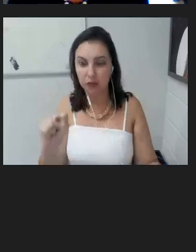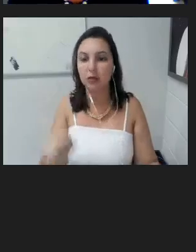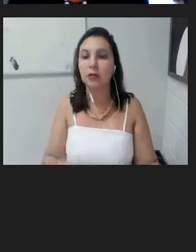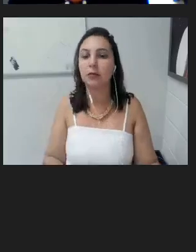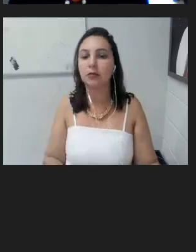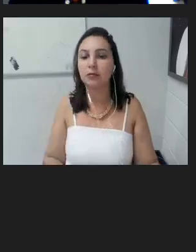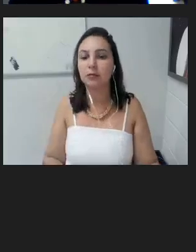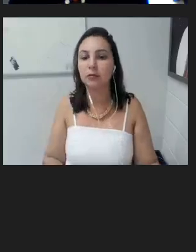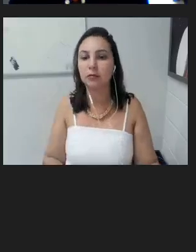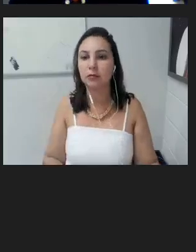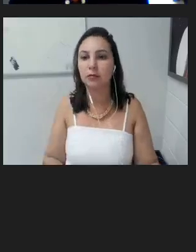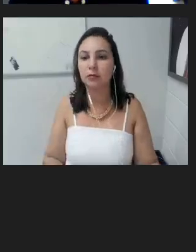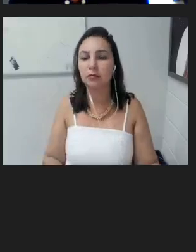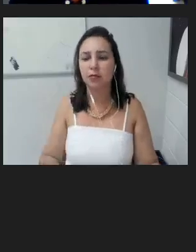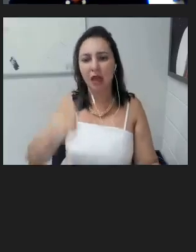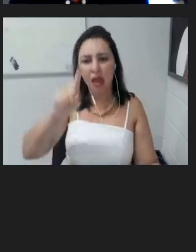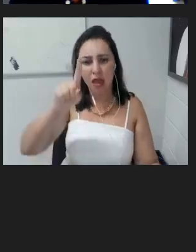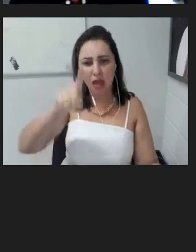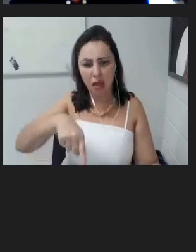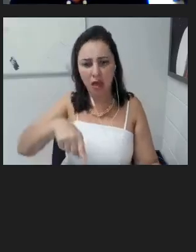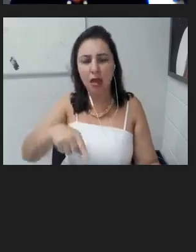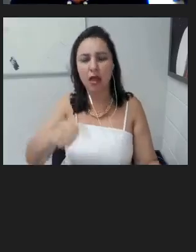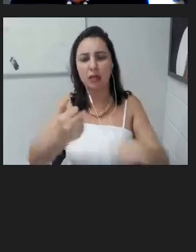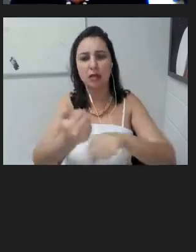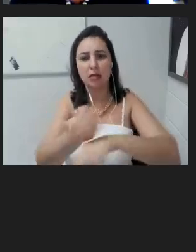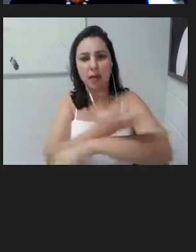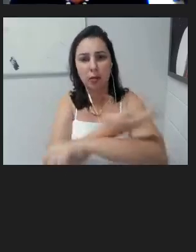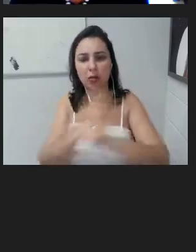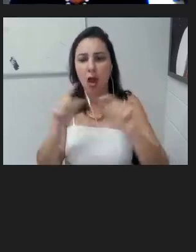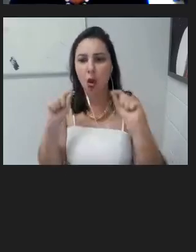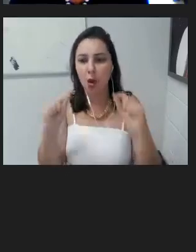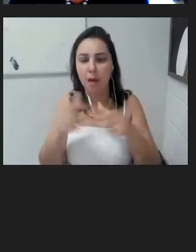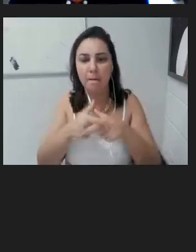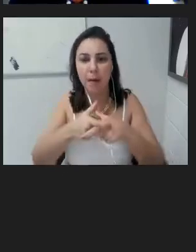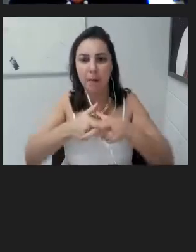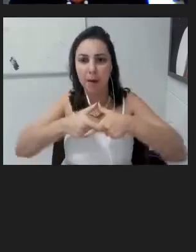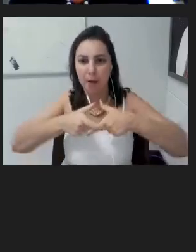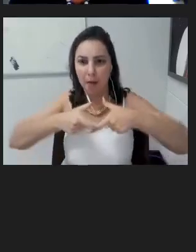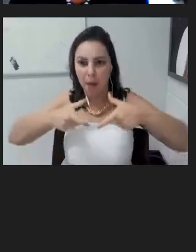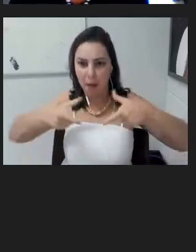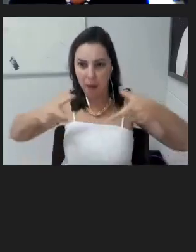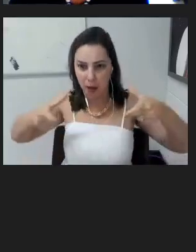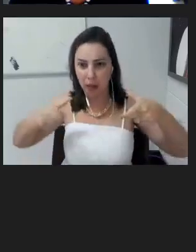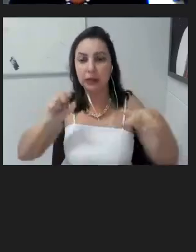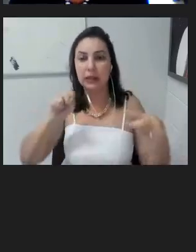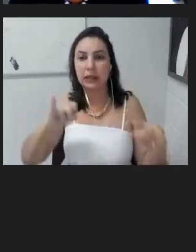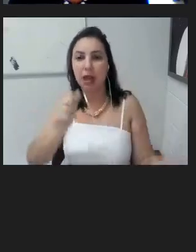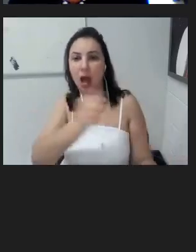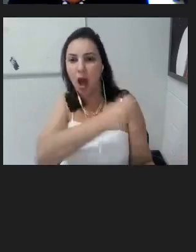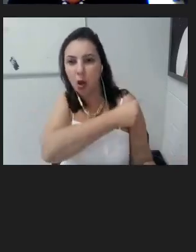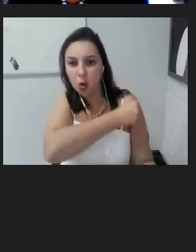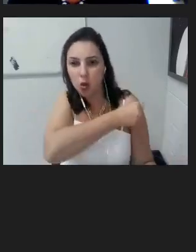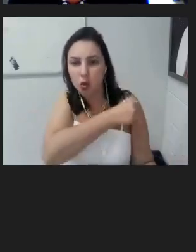esses casos, essas situações, elas têm aumentado, seja de alunos, seja de